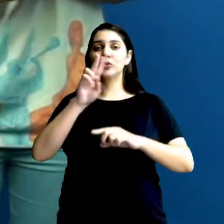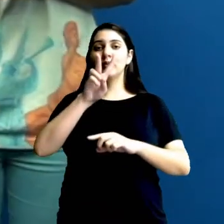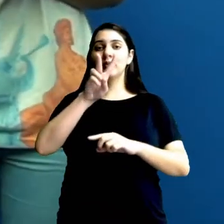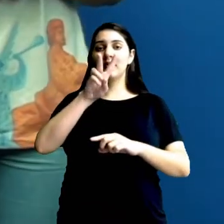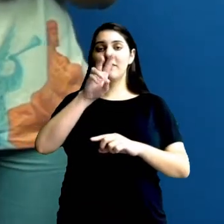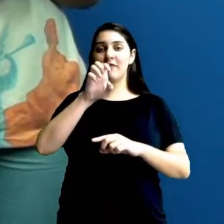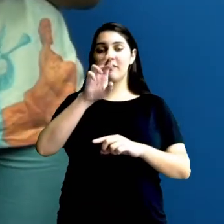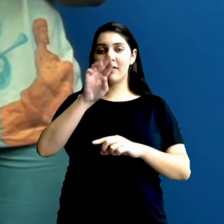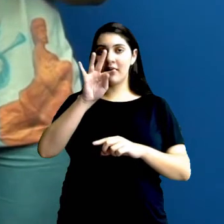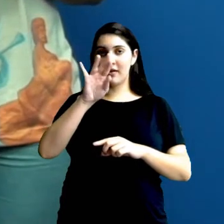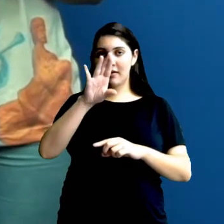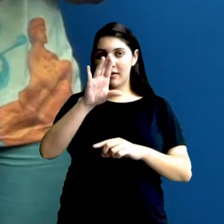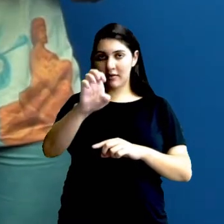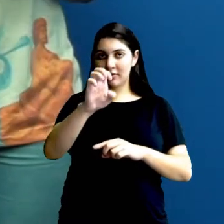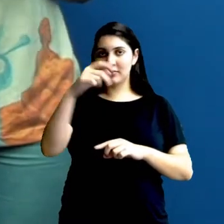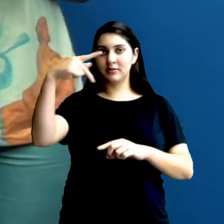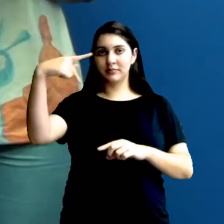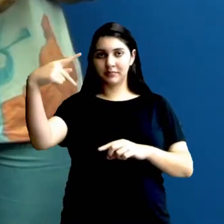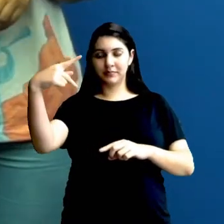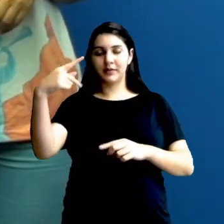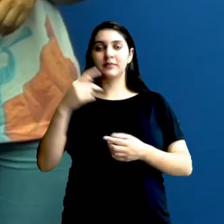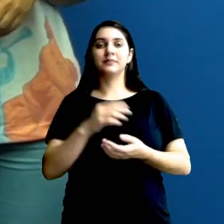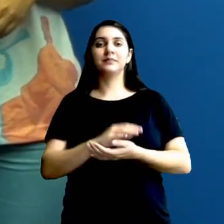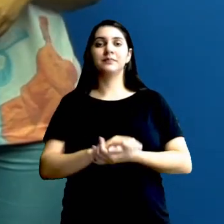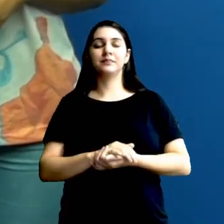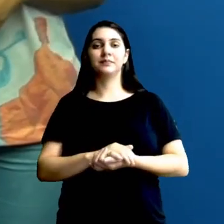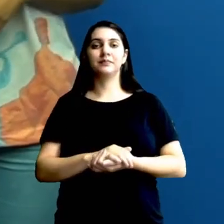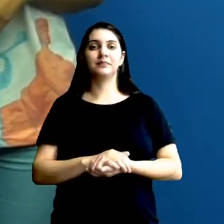vértice do polígono.